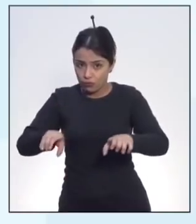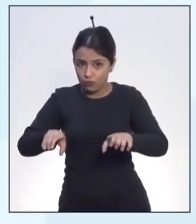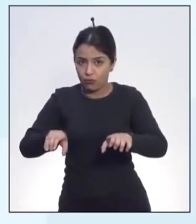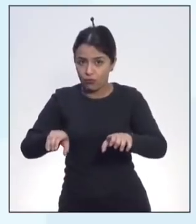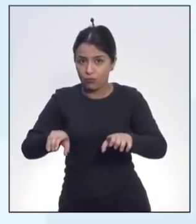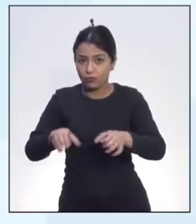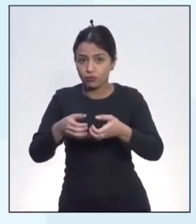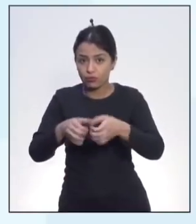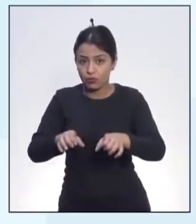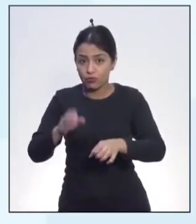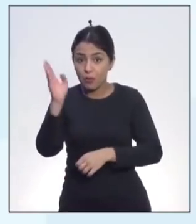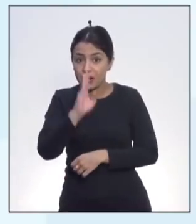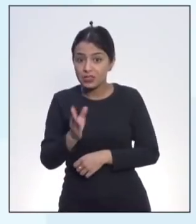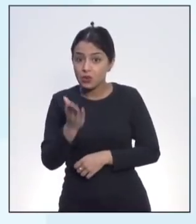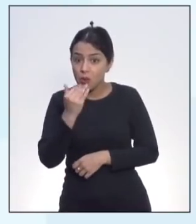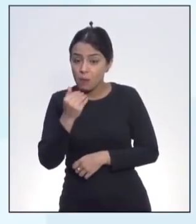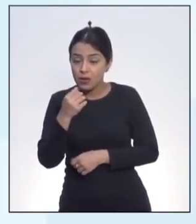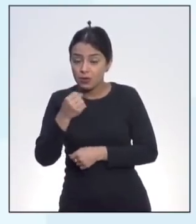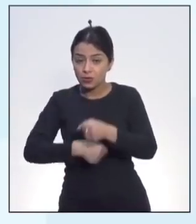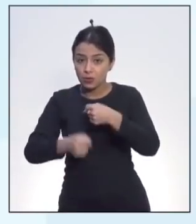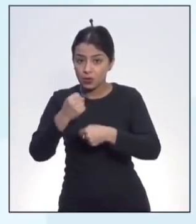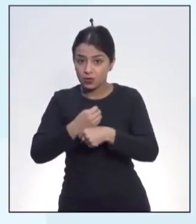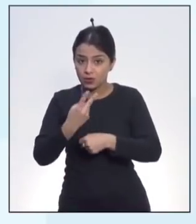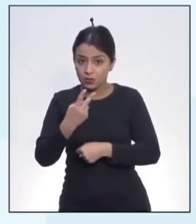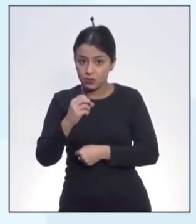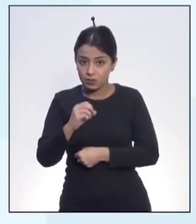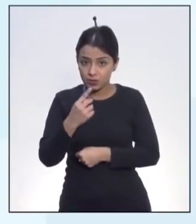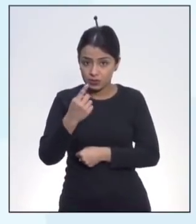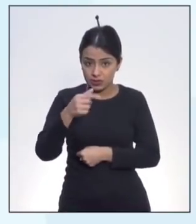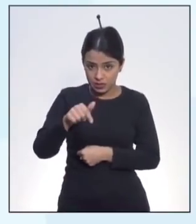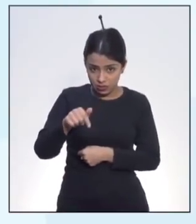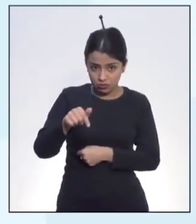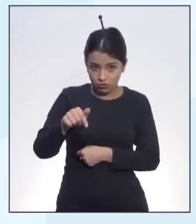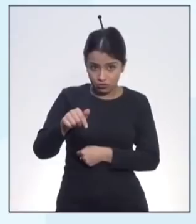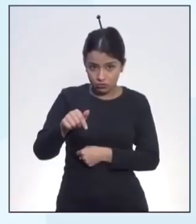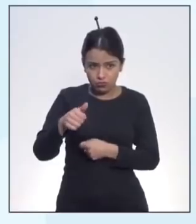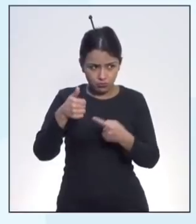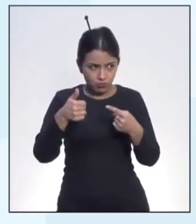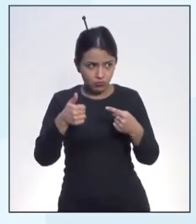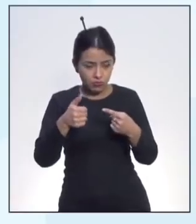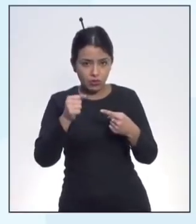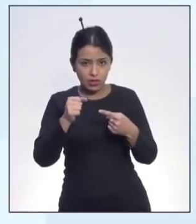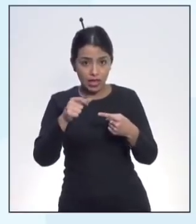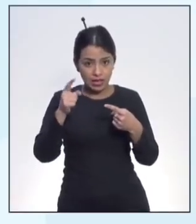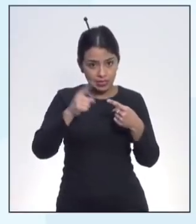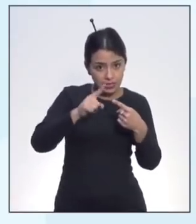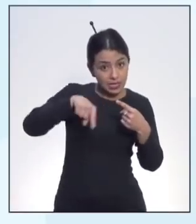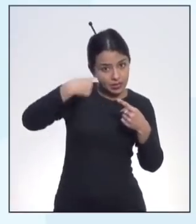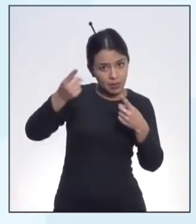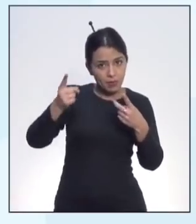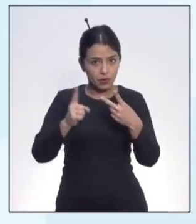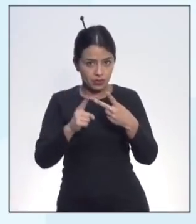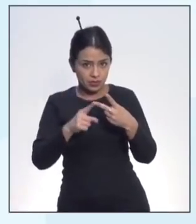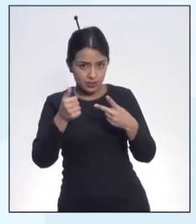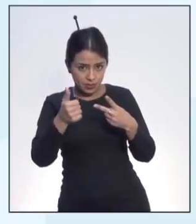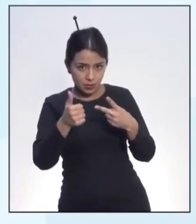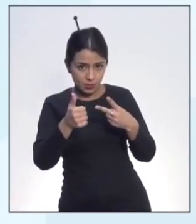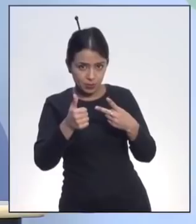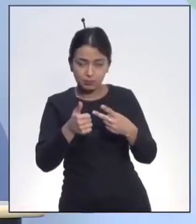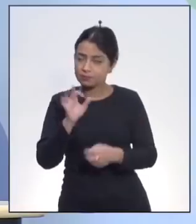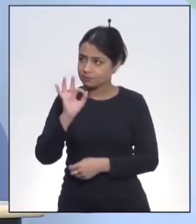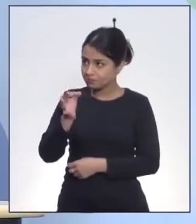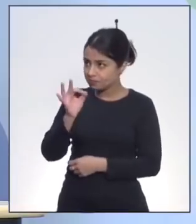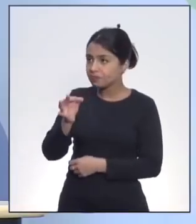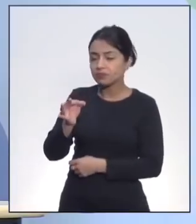2017? Bom, pode ser essa rapidinho? Vamos fracionar as perguntas, para não dar muita confusão? pode ser. E aí, assim, até para